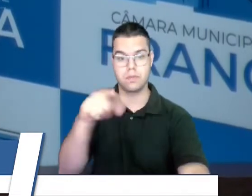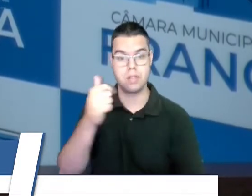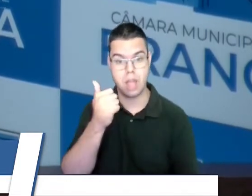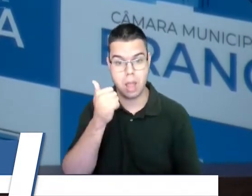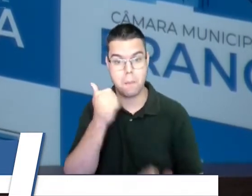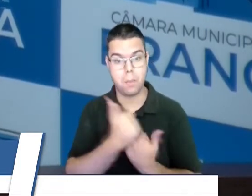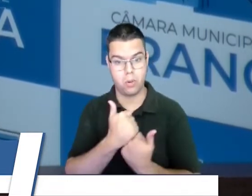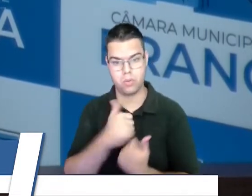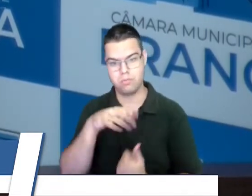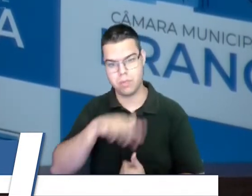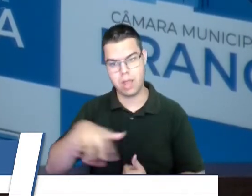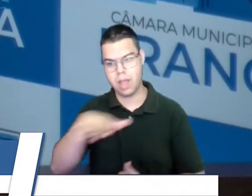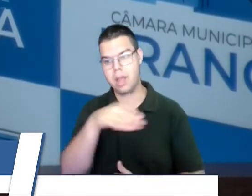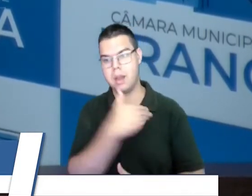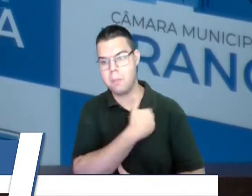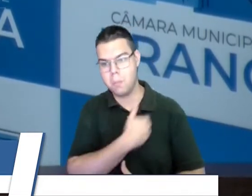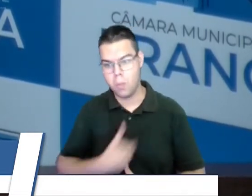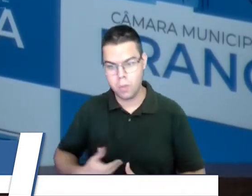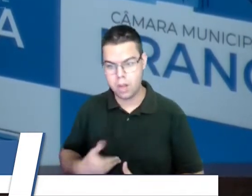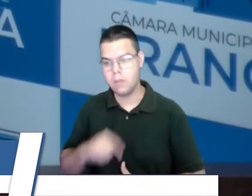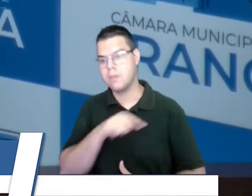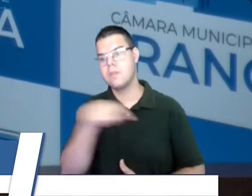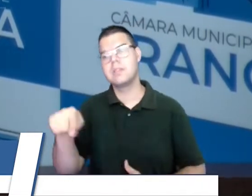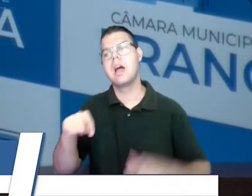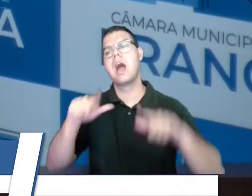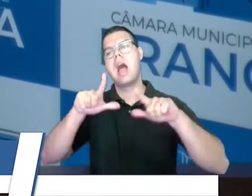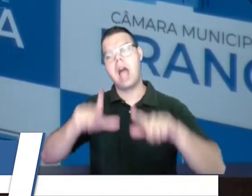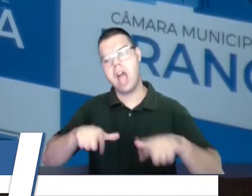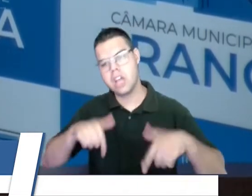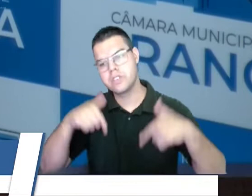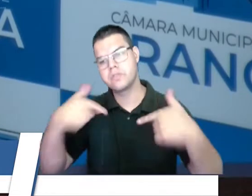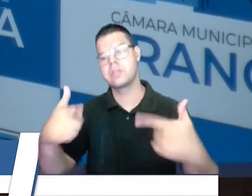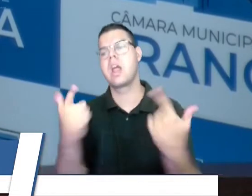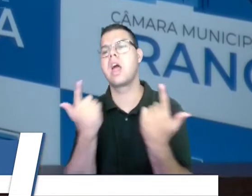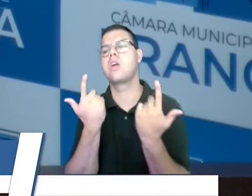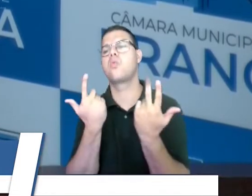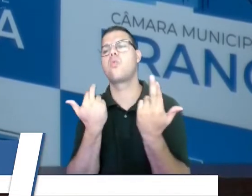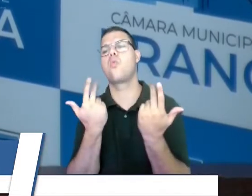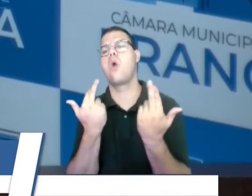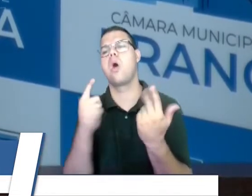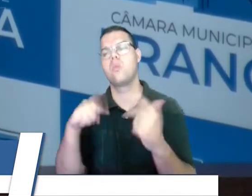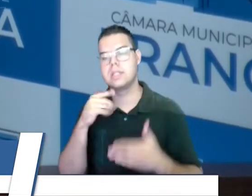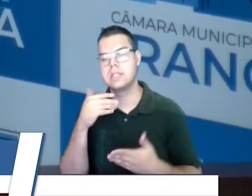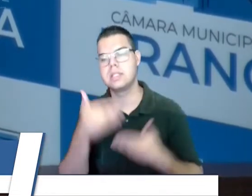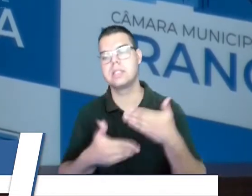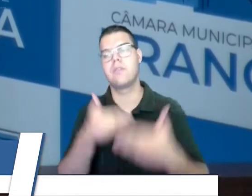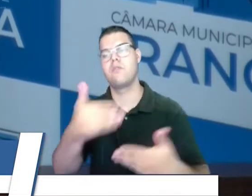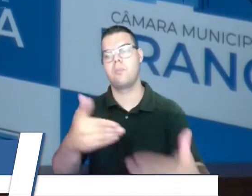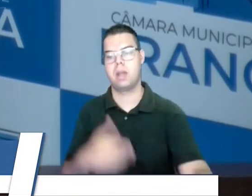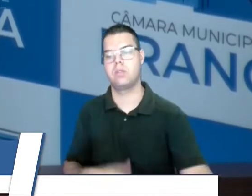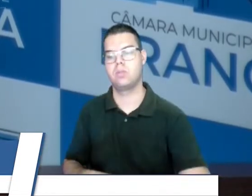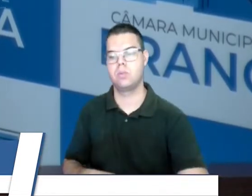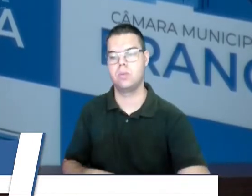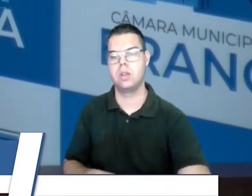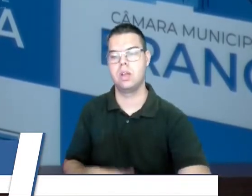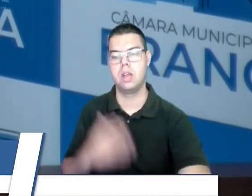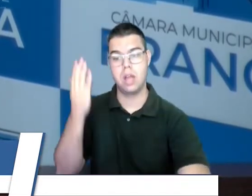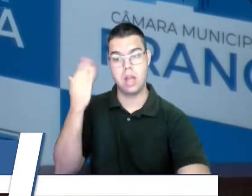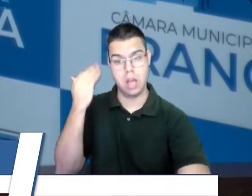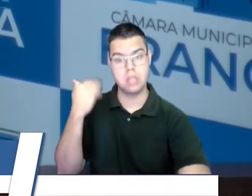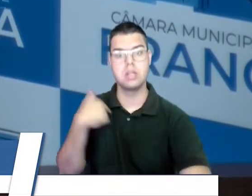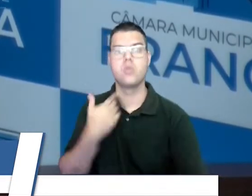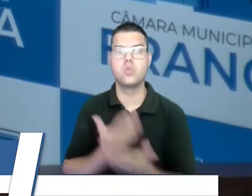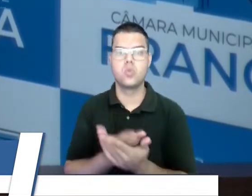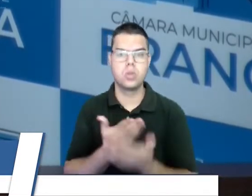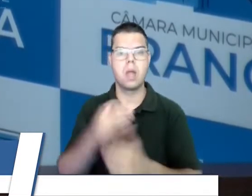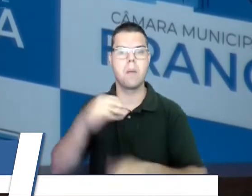público para que a atividade seja vista como fator de desenvolvimento. Quando eu fiz o meu mestrado no Unifacef,